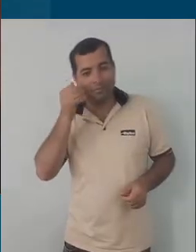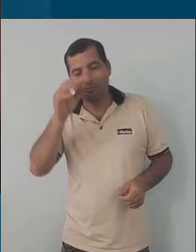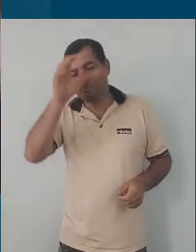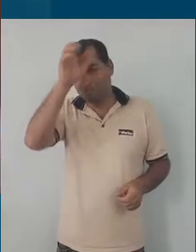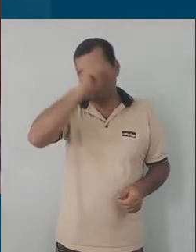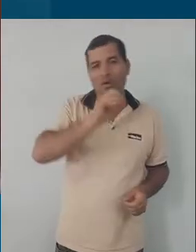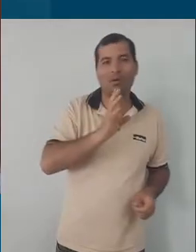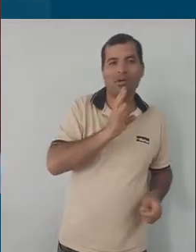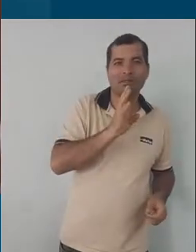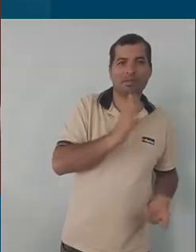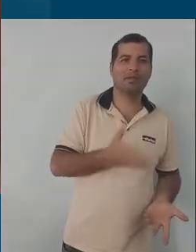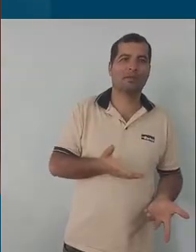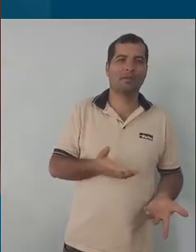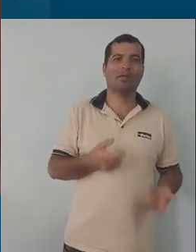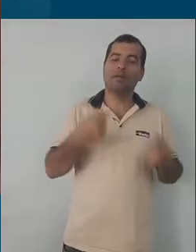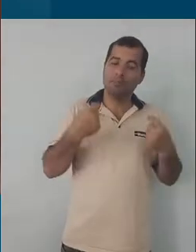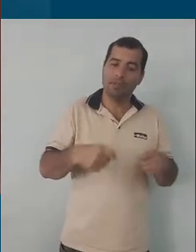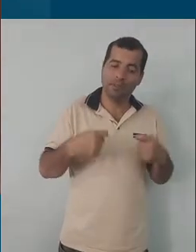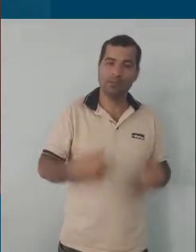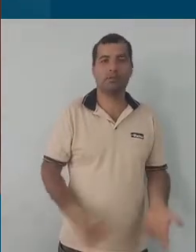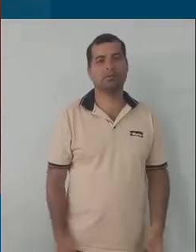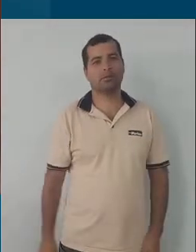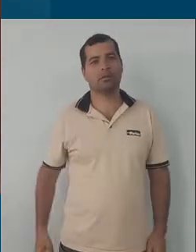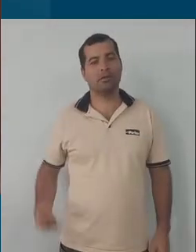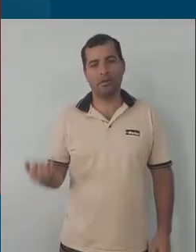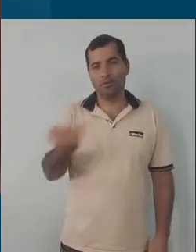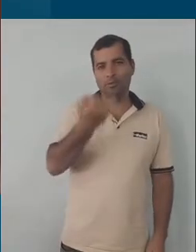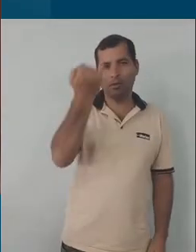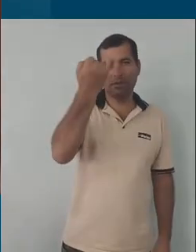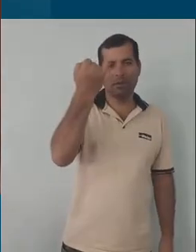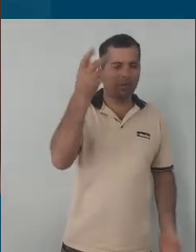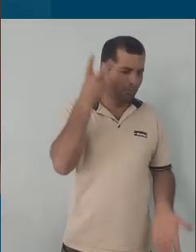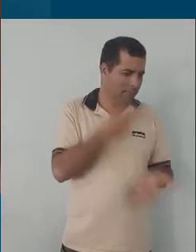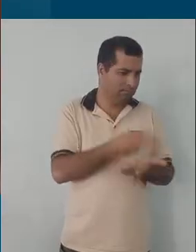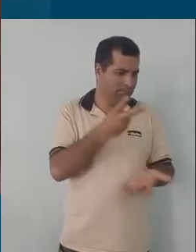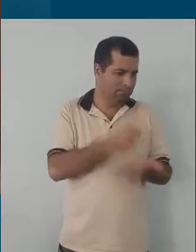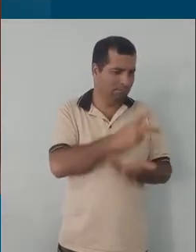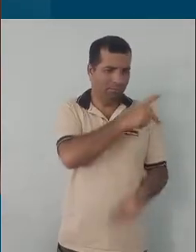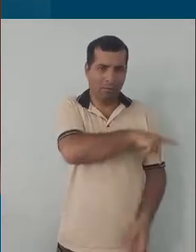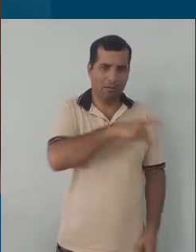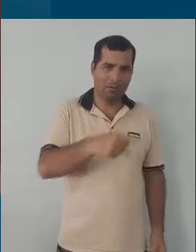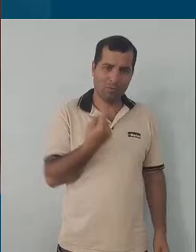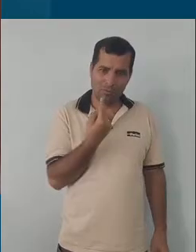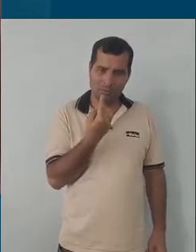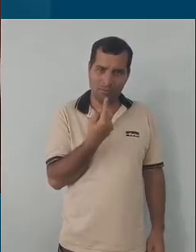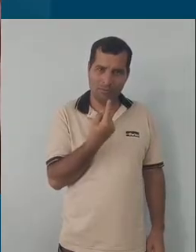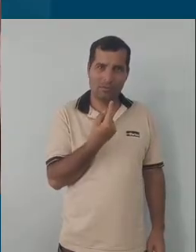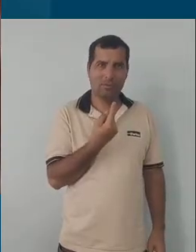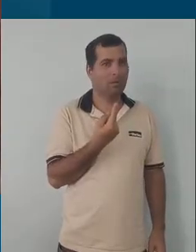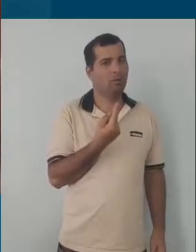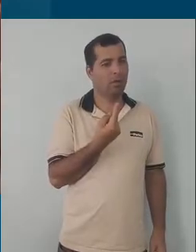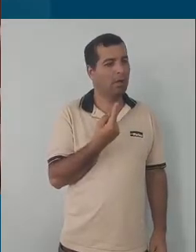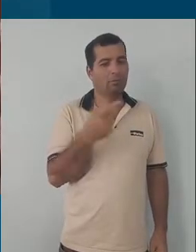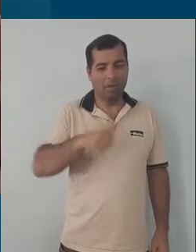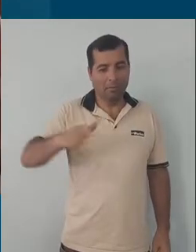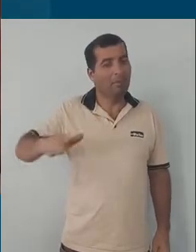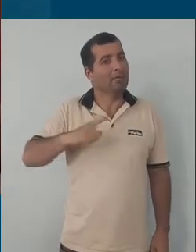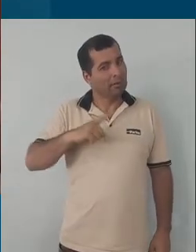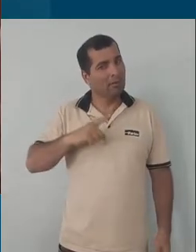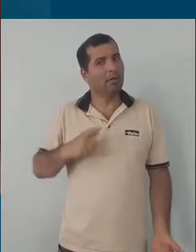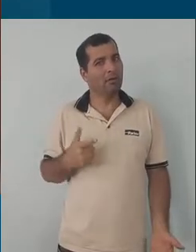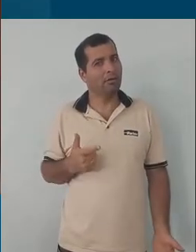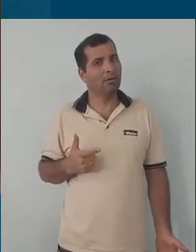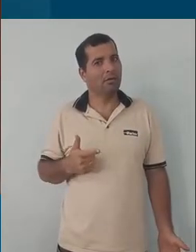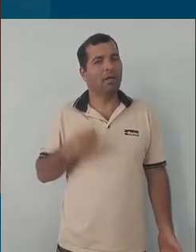idade, com parceiro mais experiente, porque senão fica só o professor de parceiro mais experiente. Ela precisa ter muitos parceiros mais